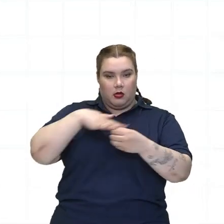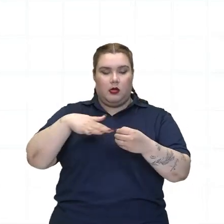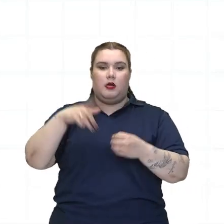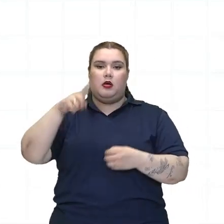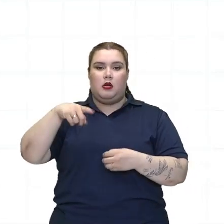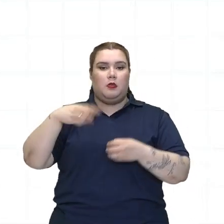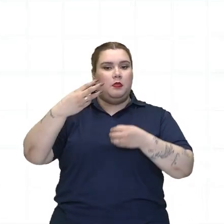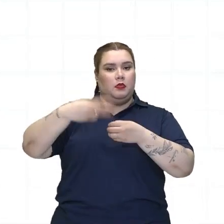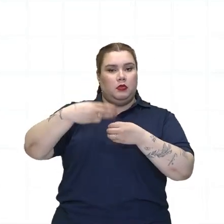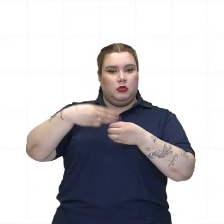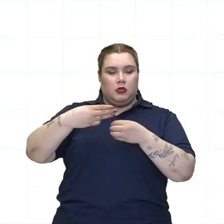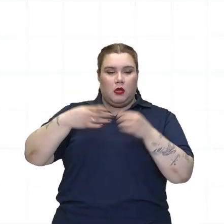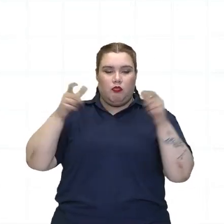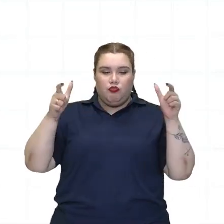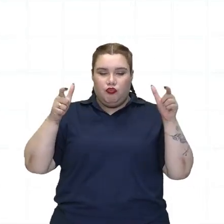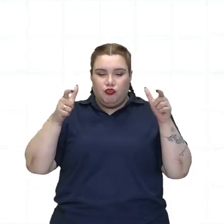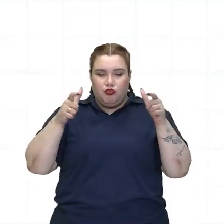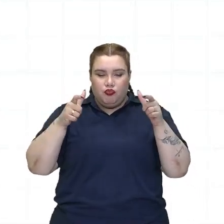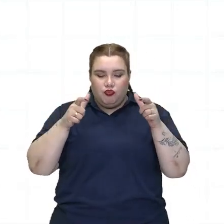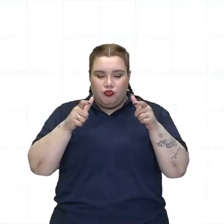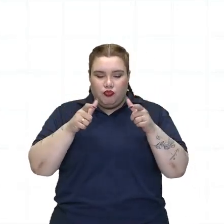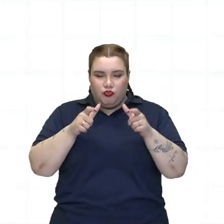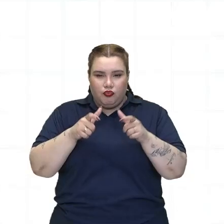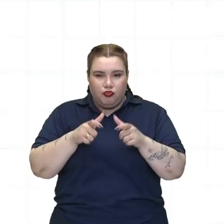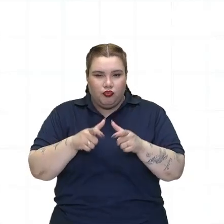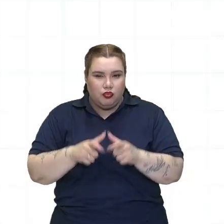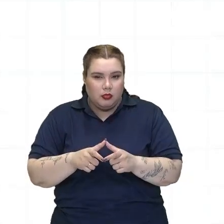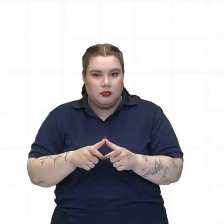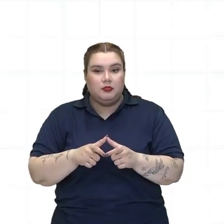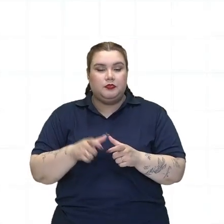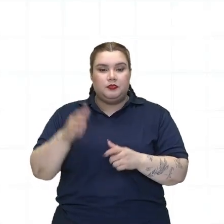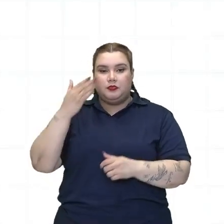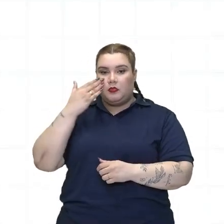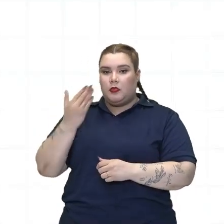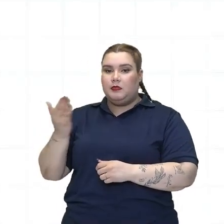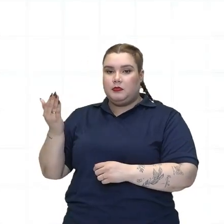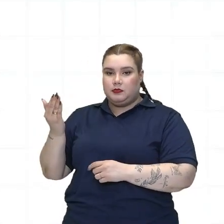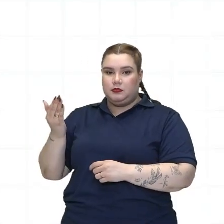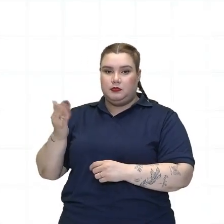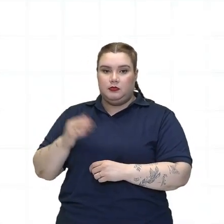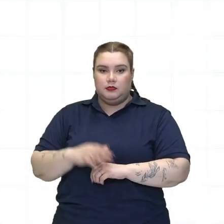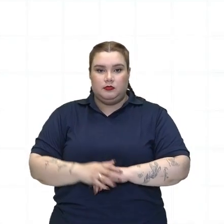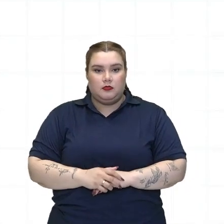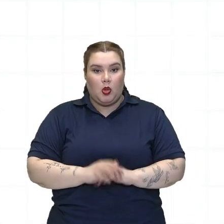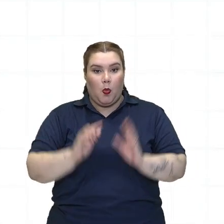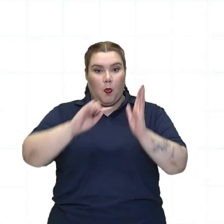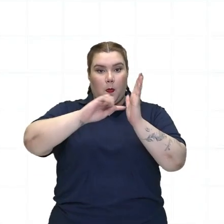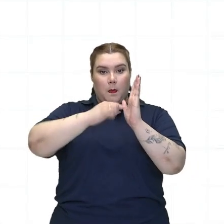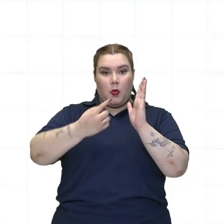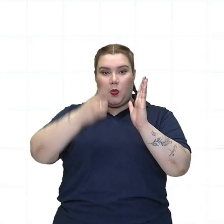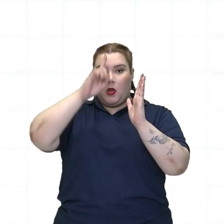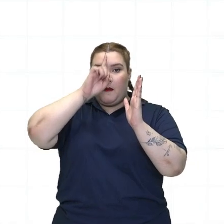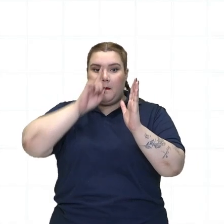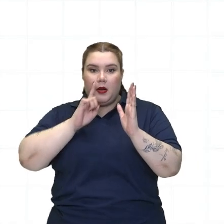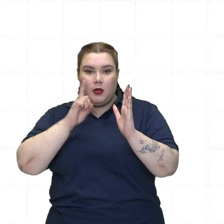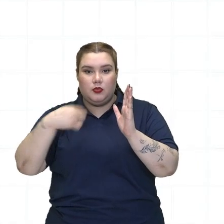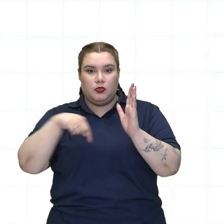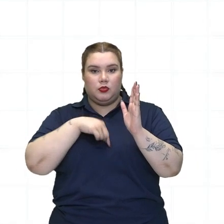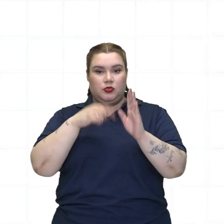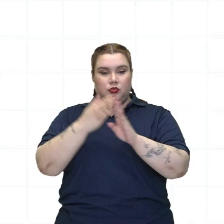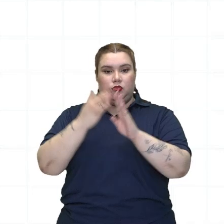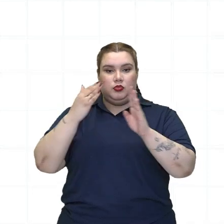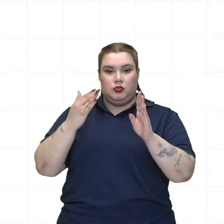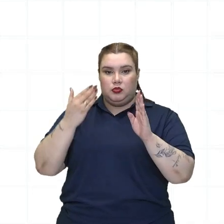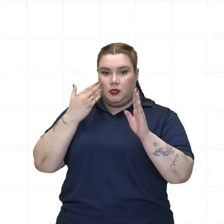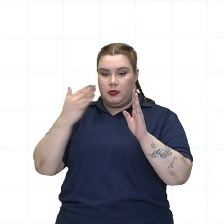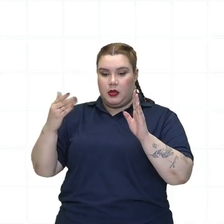vai ficando cada vez menor, cada vez menor. Aquele ponto amarelo que nós identificamos ali como sendo